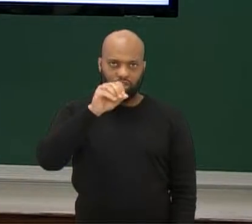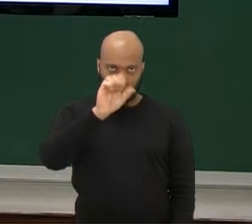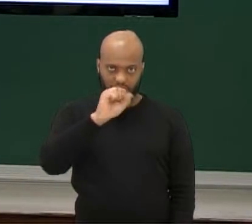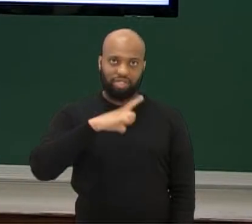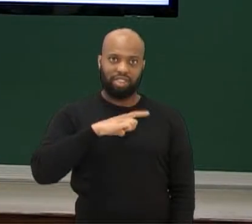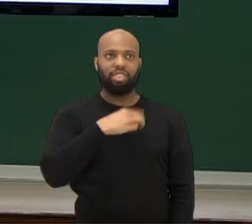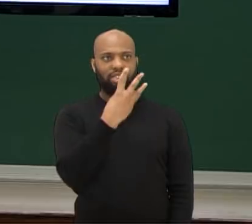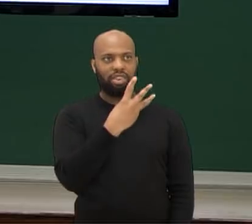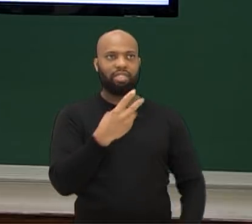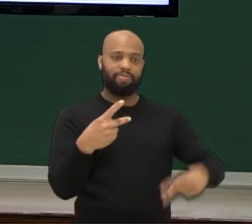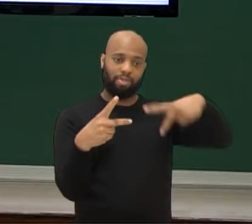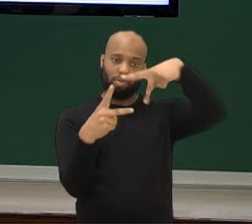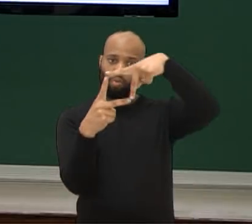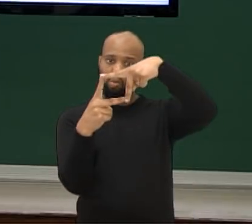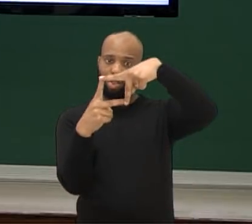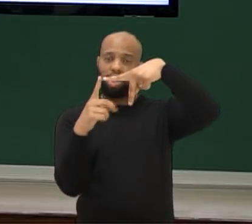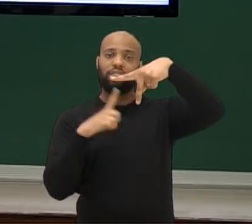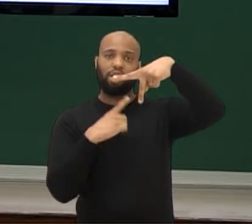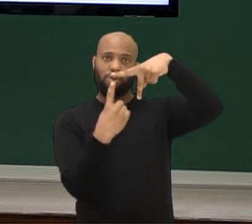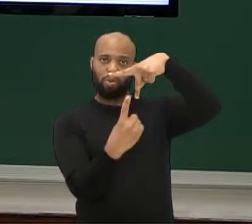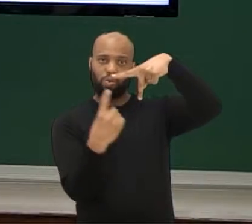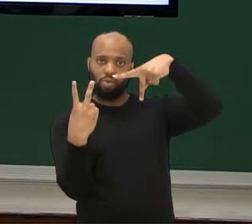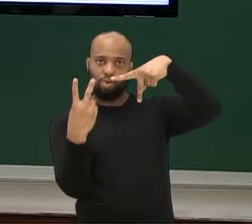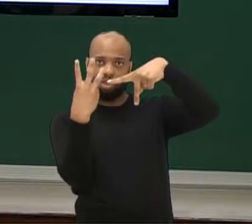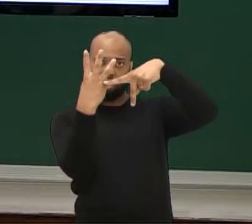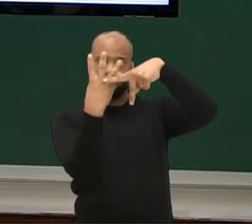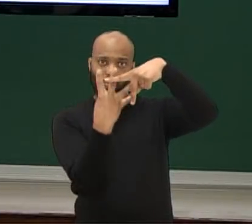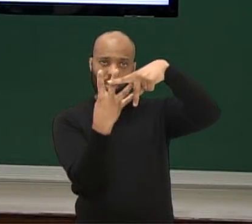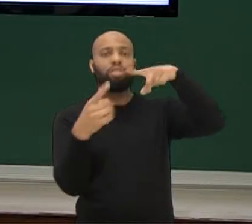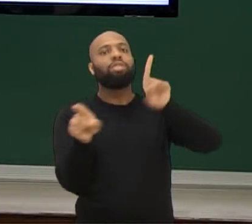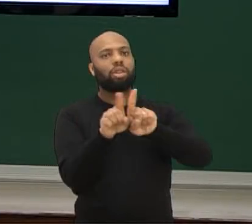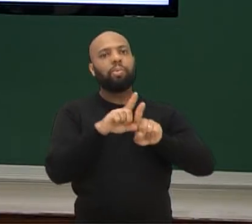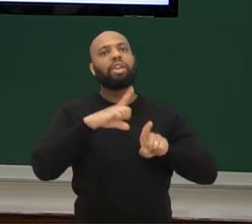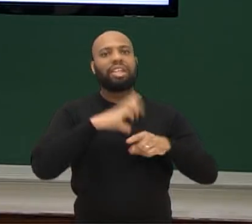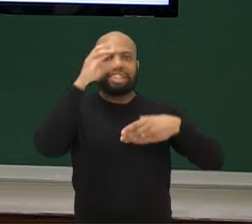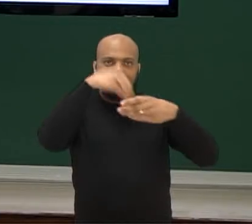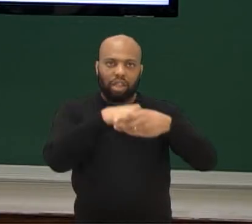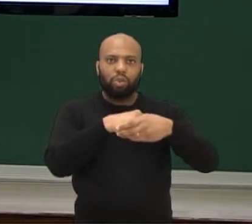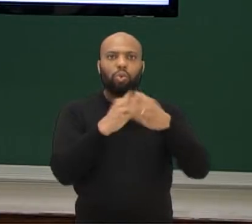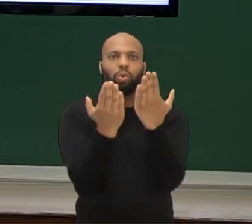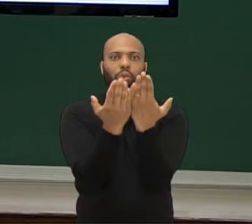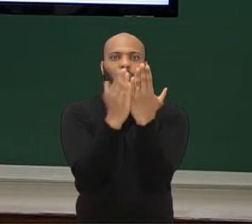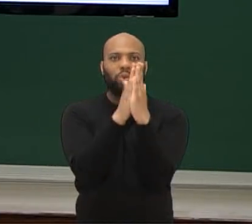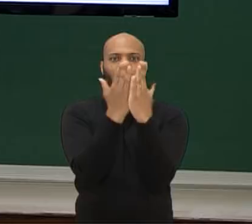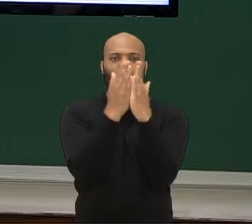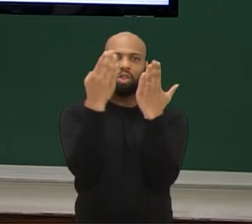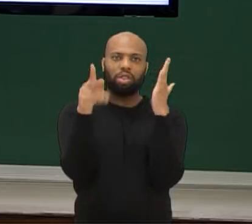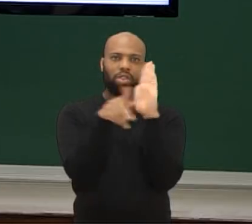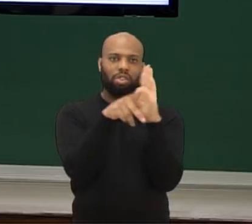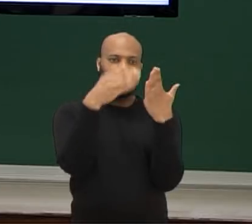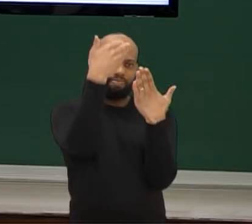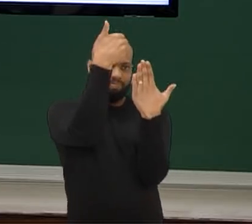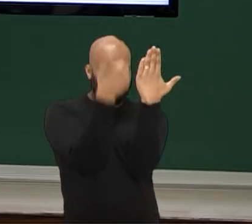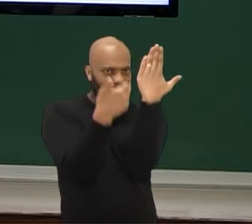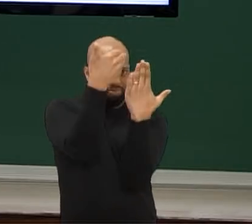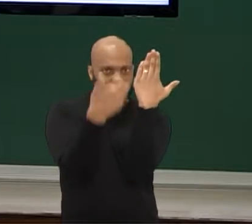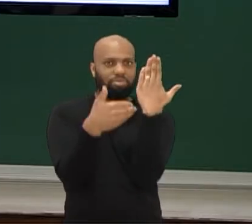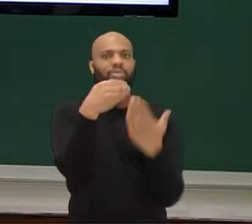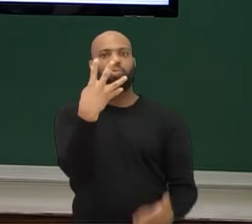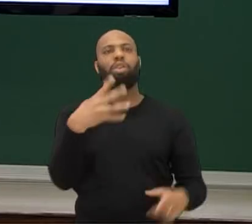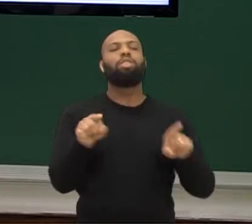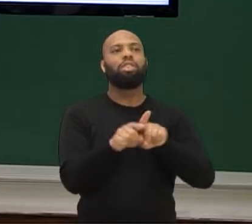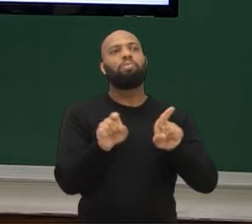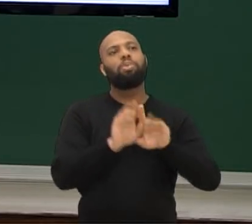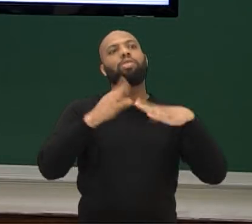quadrado, 1, 2, 3 e 4, 4 eixos. E assim sucessivamente. O que responde